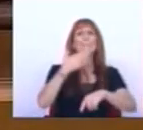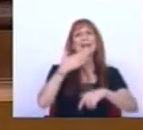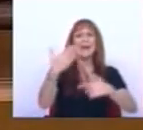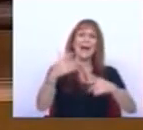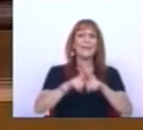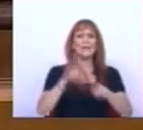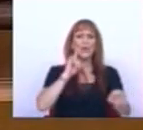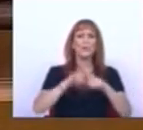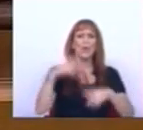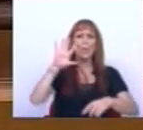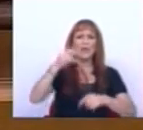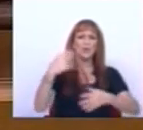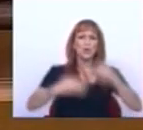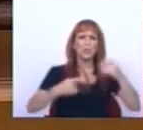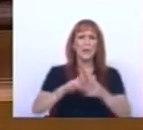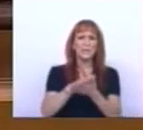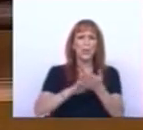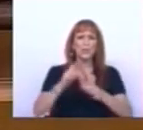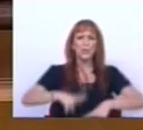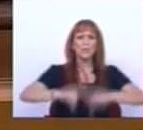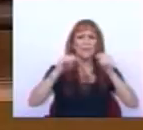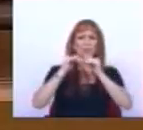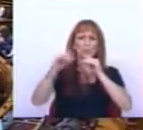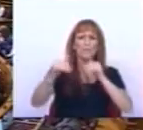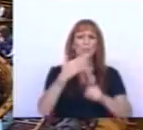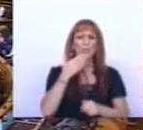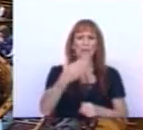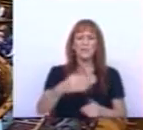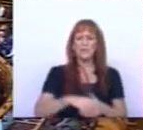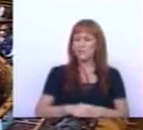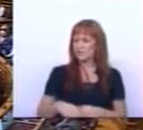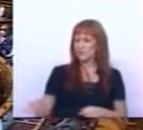um país mais justo e assente no desenvolvimento sustentável. Obrigada, Sr. Presidente. Obrigado.